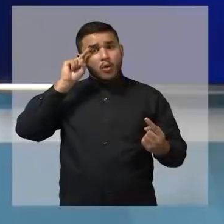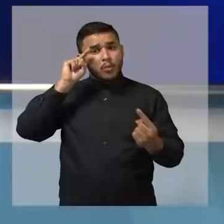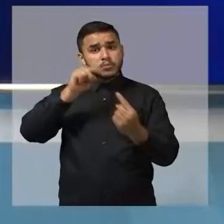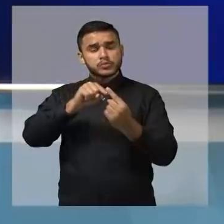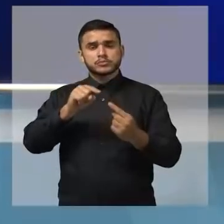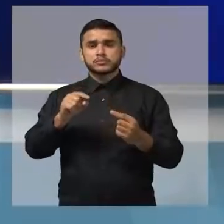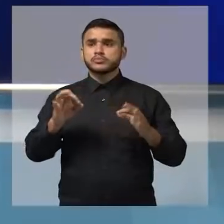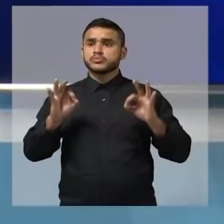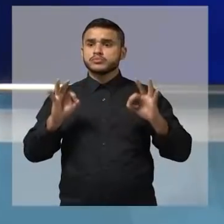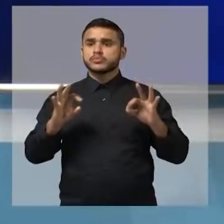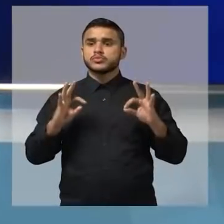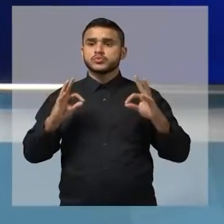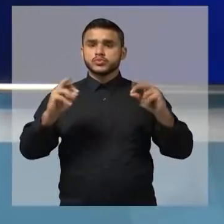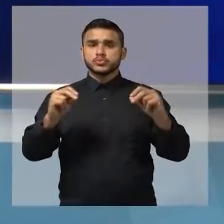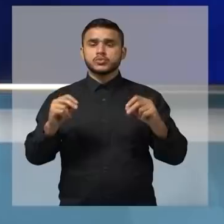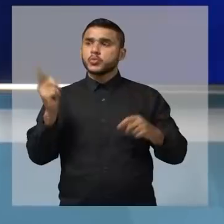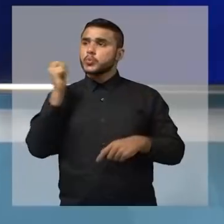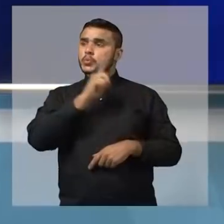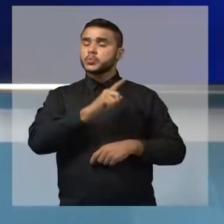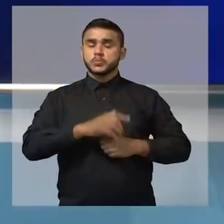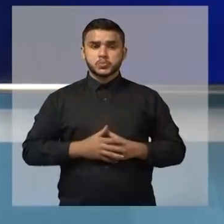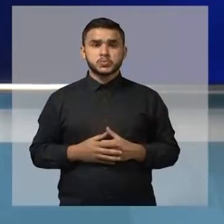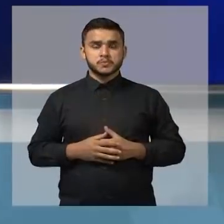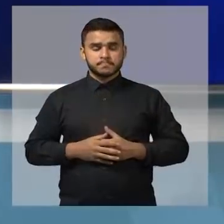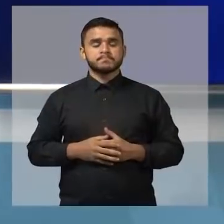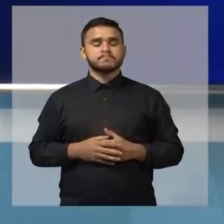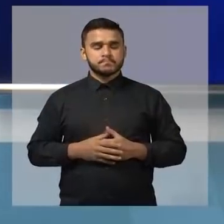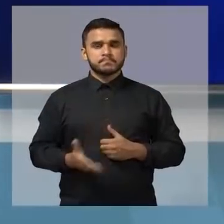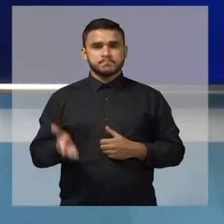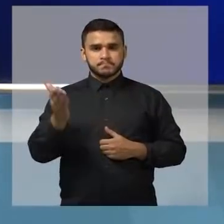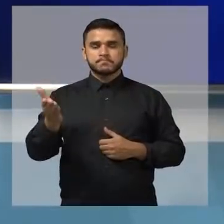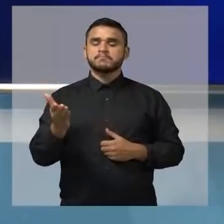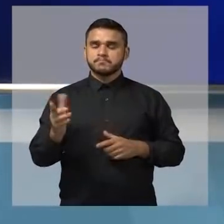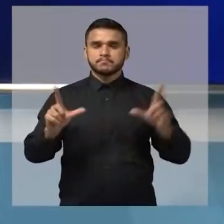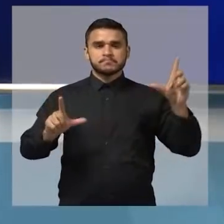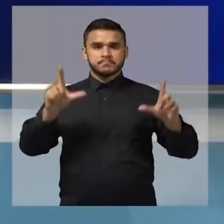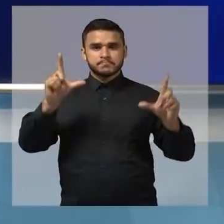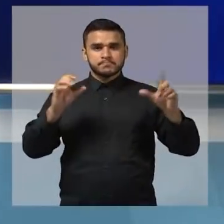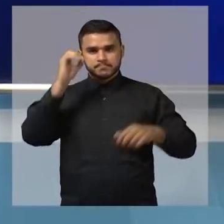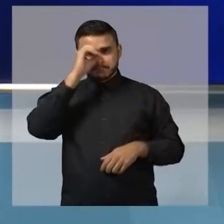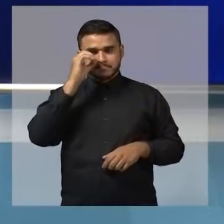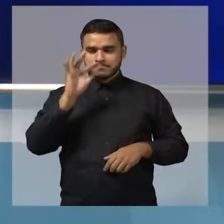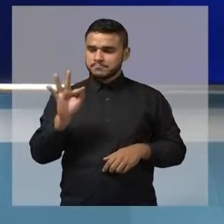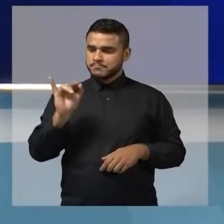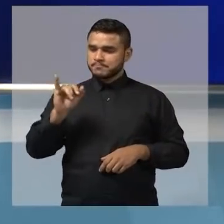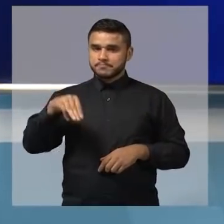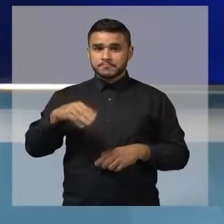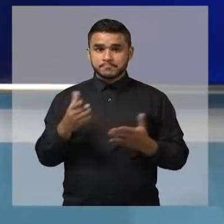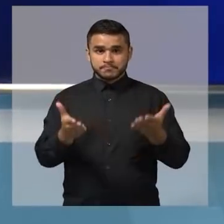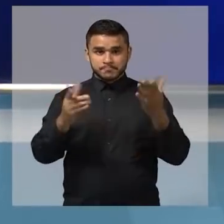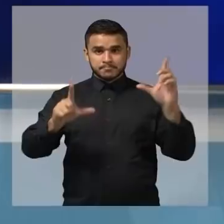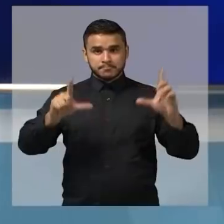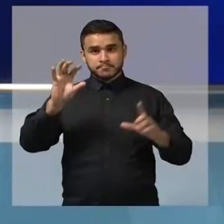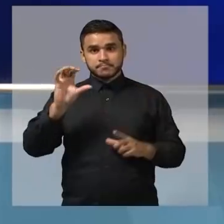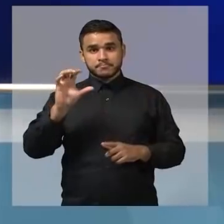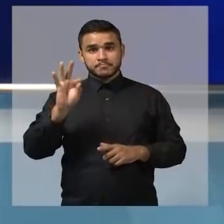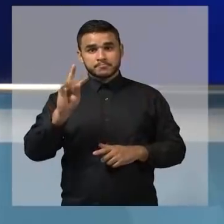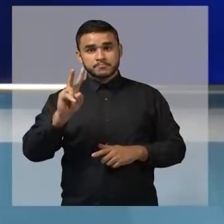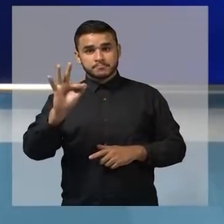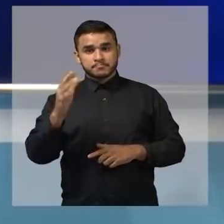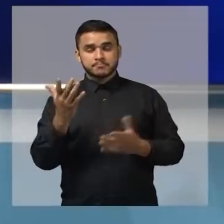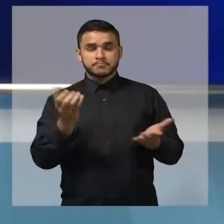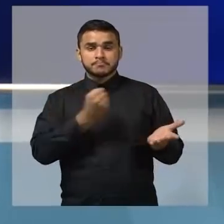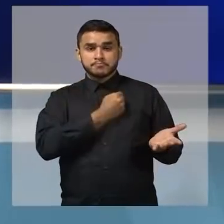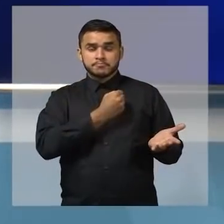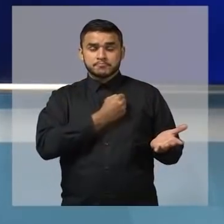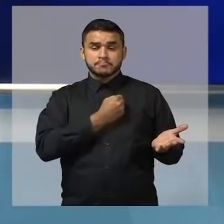o senhor visitou. E com essas colocações, finalizamos mais uma edição do programa Observatório pela TV Fortaleza, canal 6 da Multiplay, 61.4